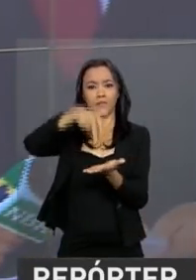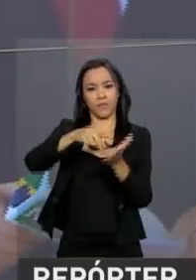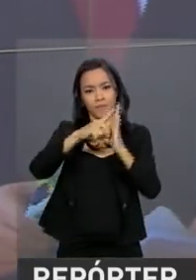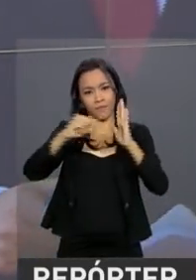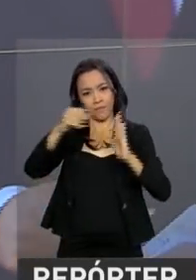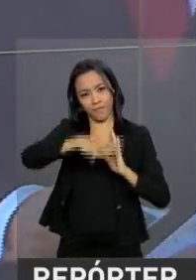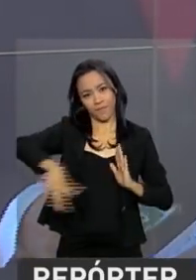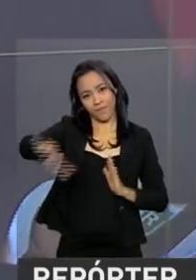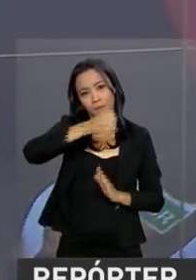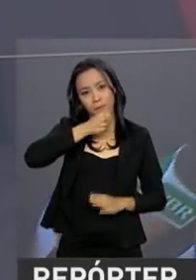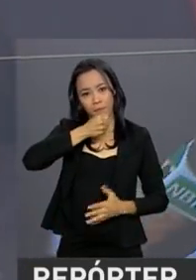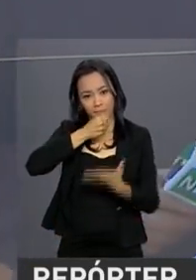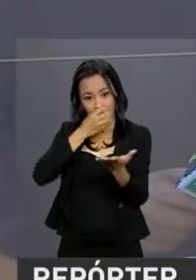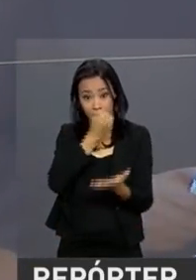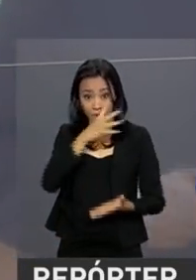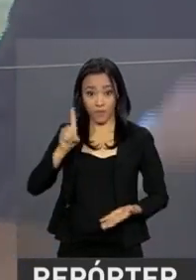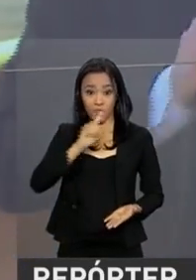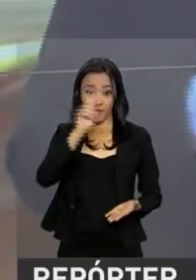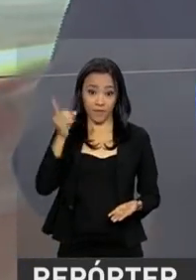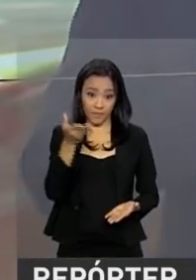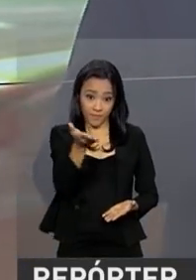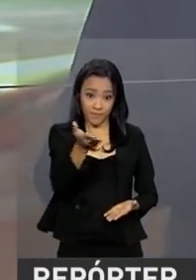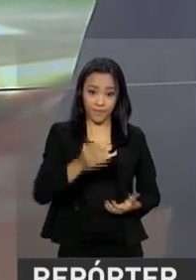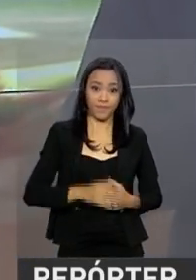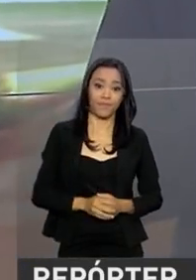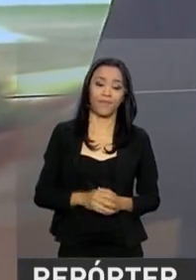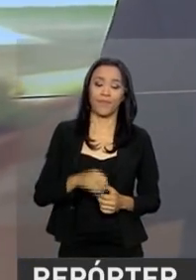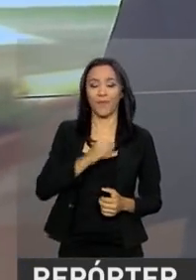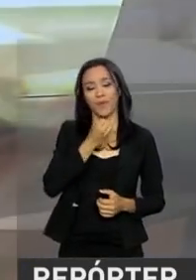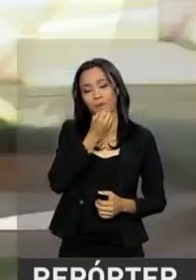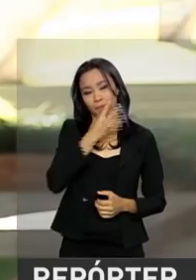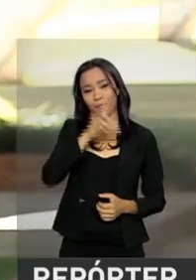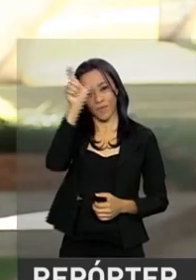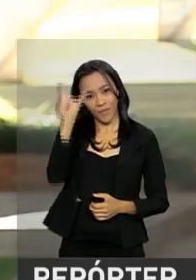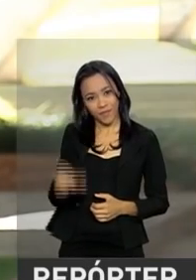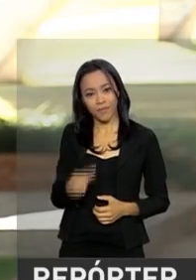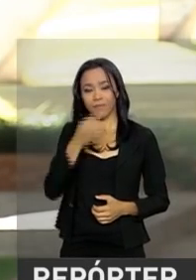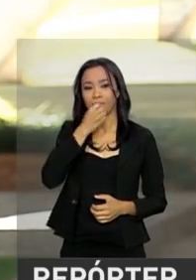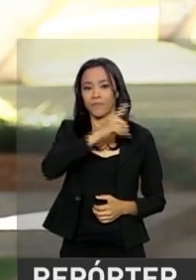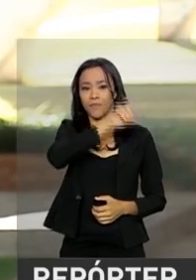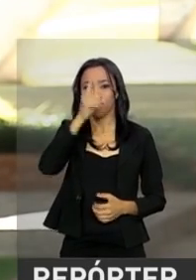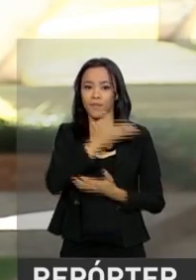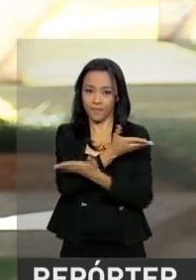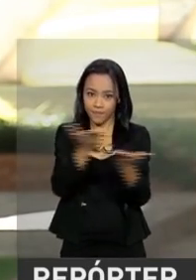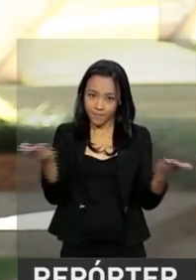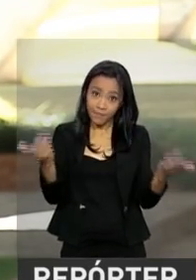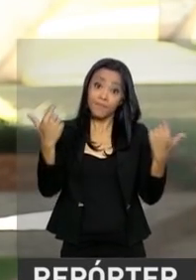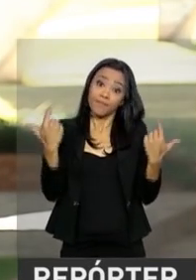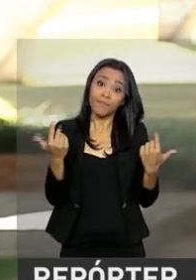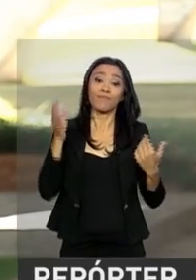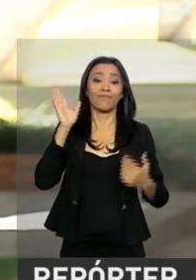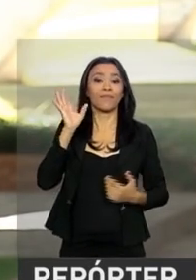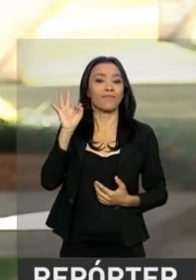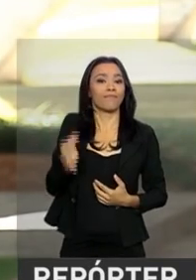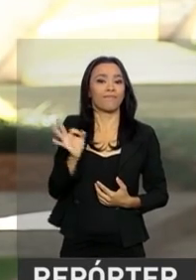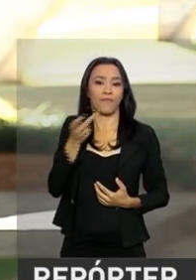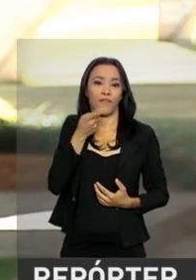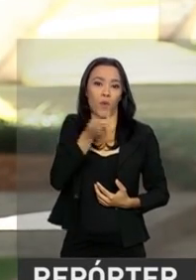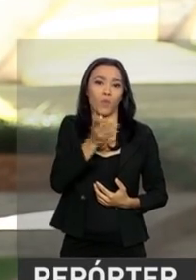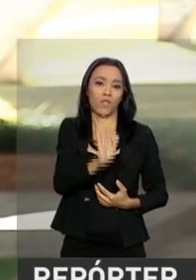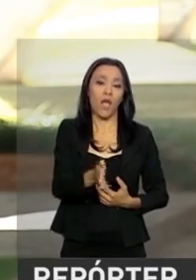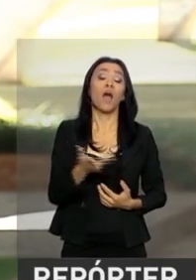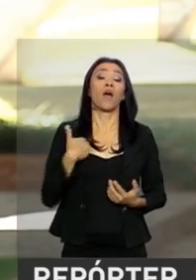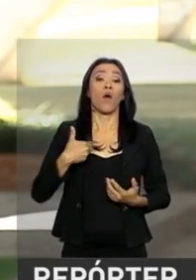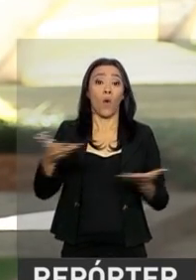Oi João Pedro bom dia para você ô Renato bom dia para você também Bom dia a todos exatamente como você falou o presidente Michel